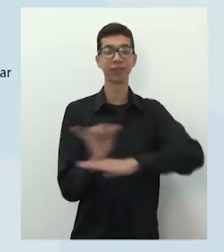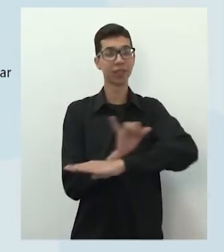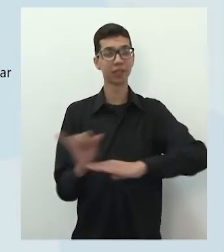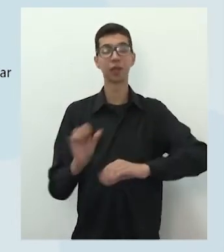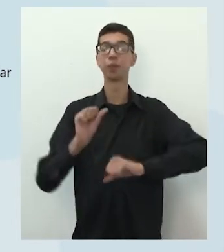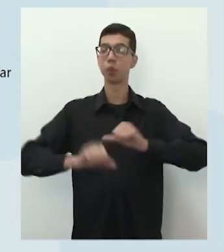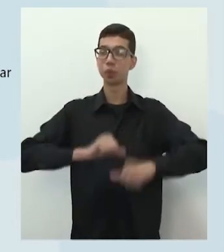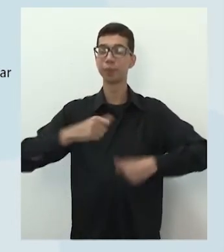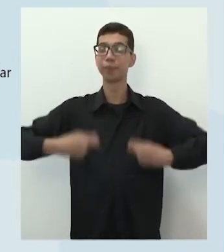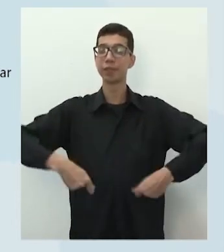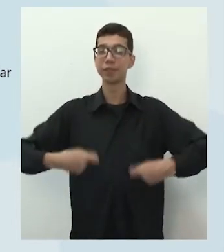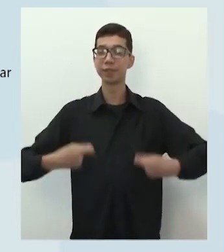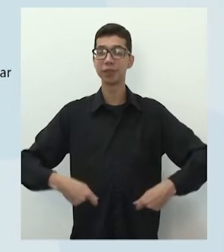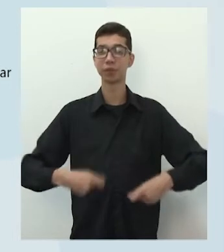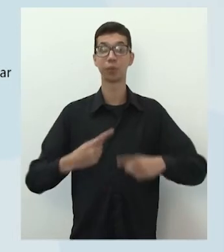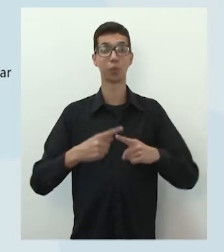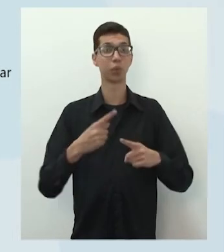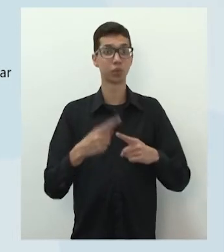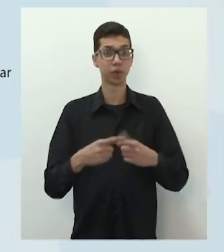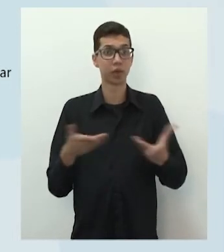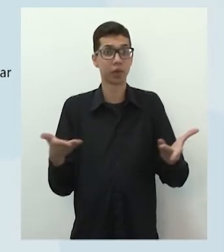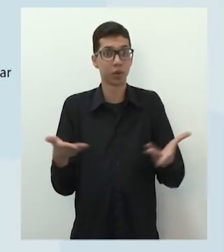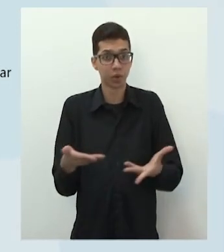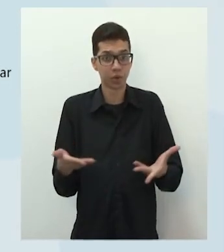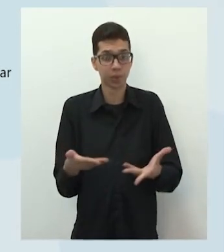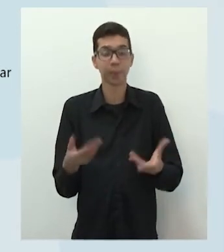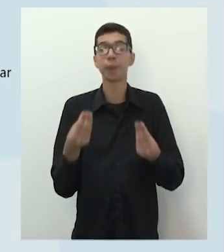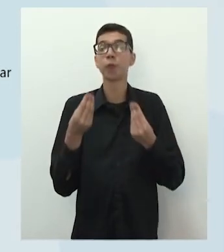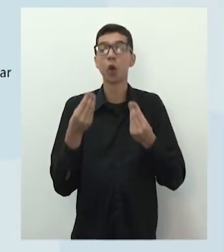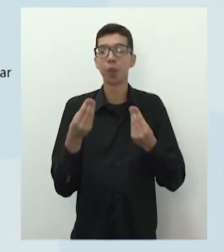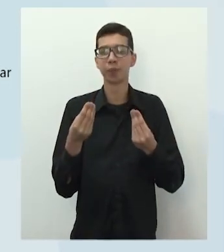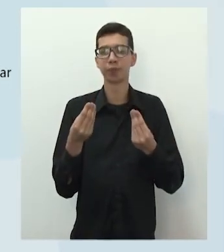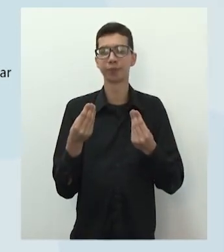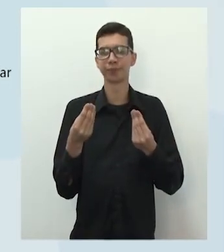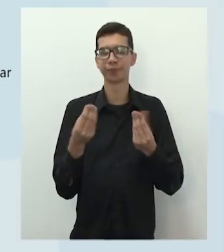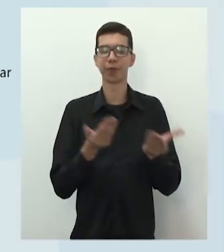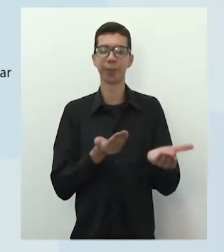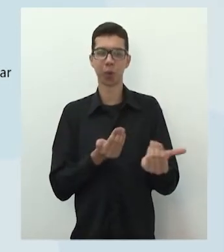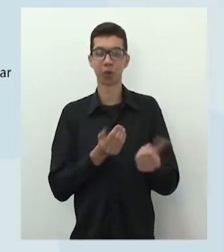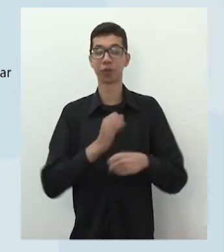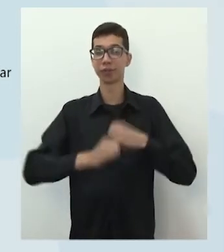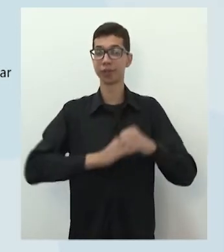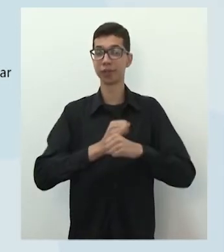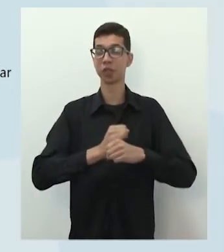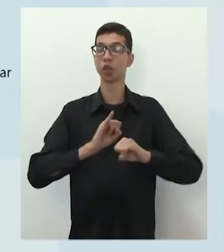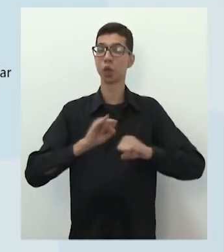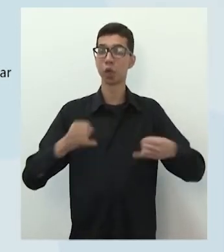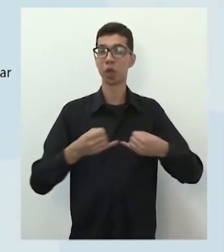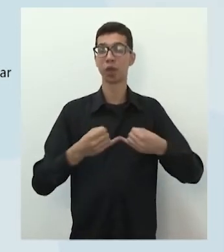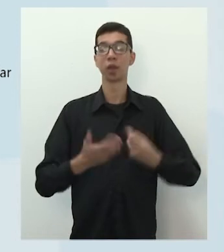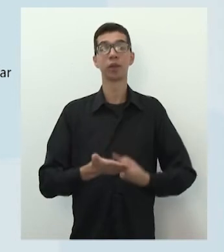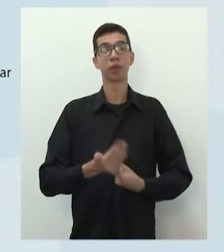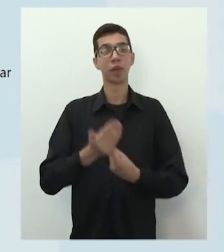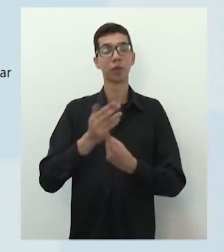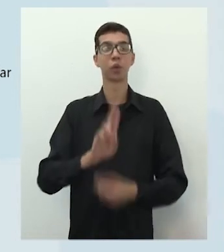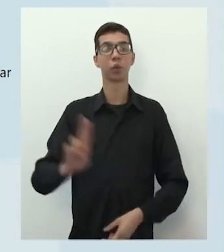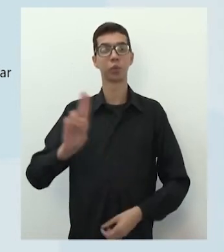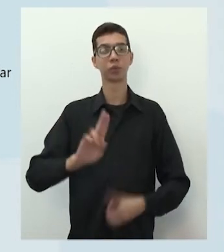60% só usa celular. Só usa o celular para tudo que diz respeito à internet. Eu